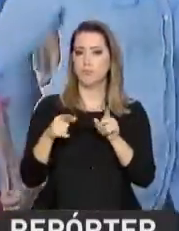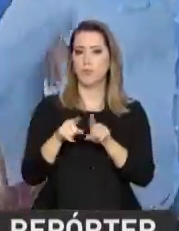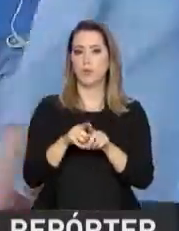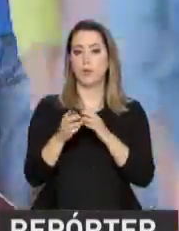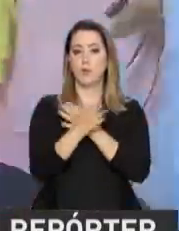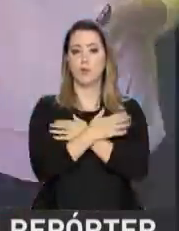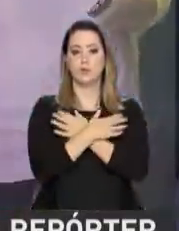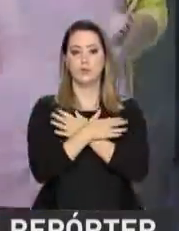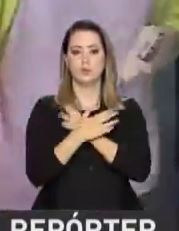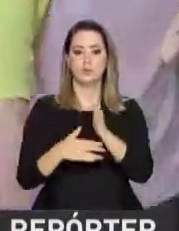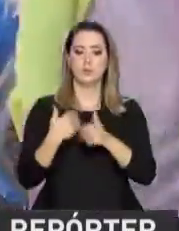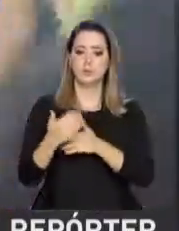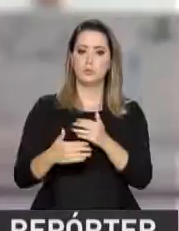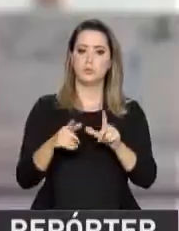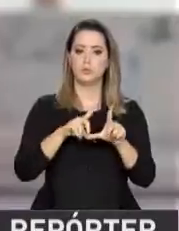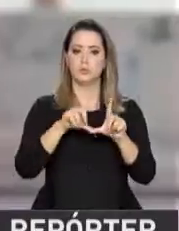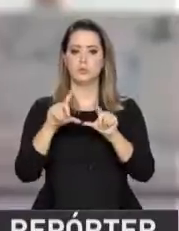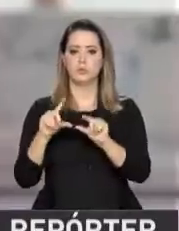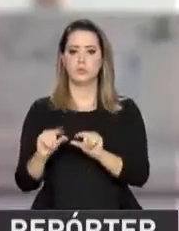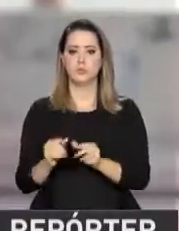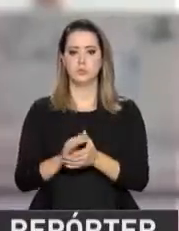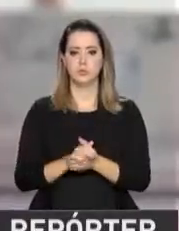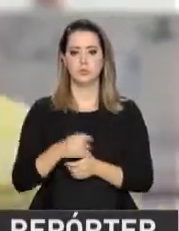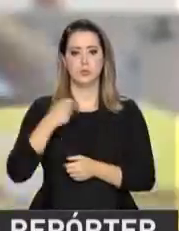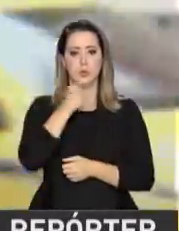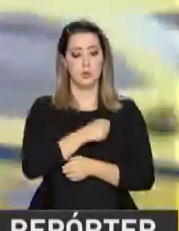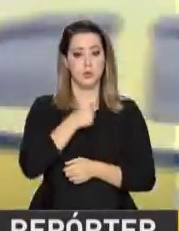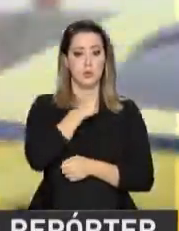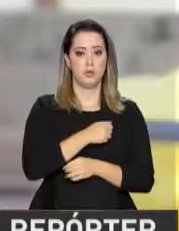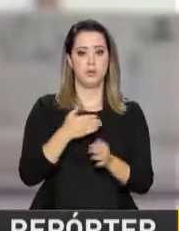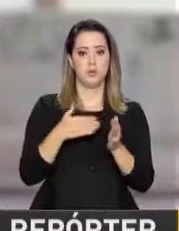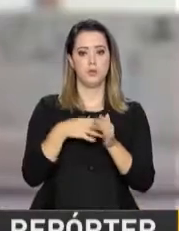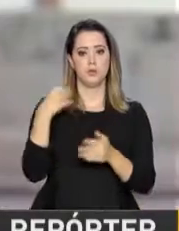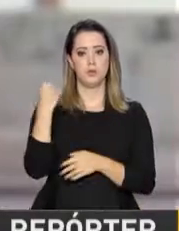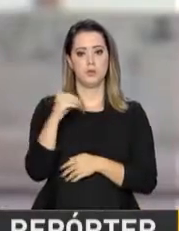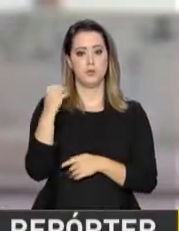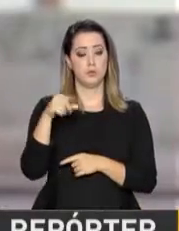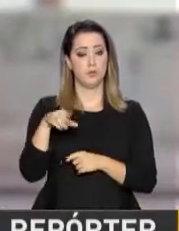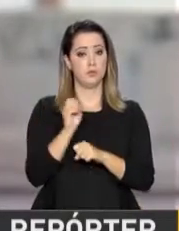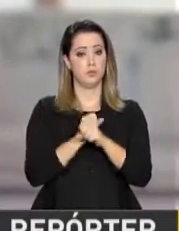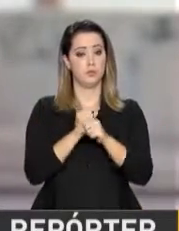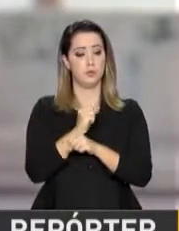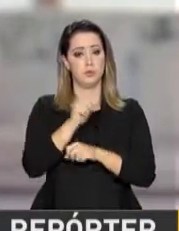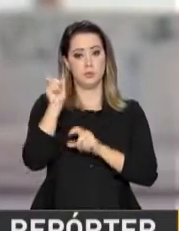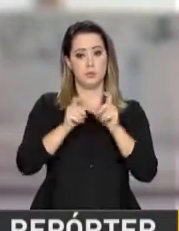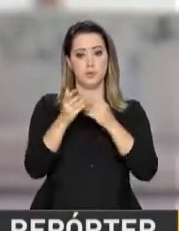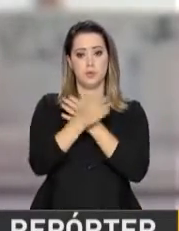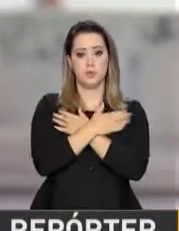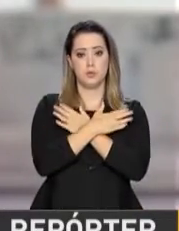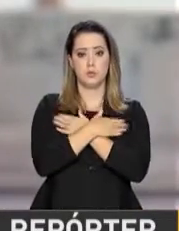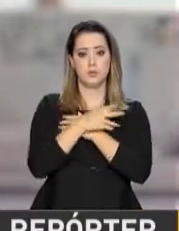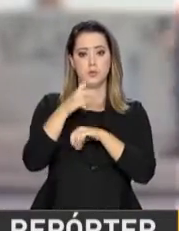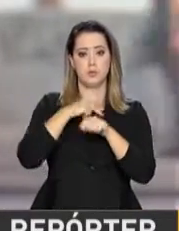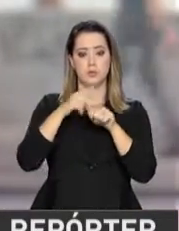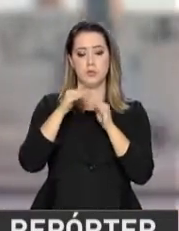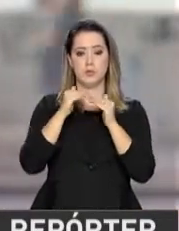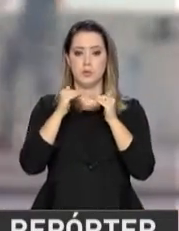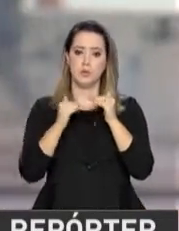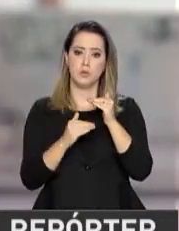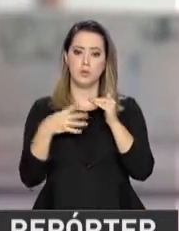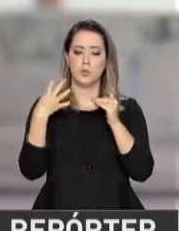mantenha o ritmo de queda entre agosto e outubro deste ano o número de desempregados no país caiu